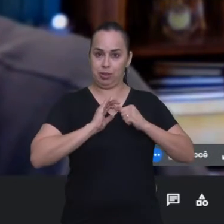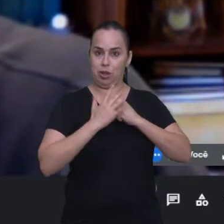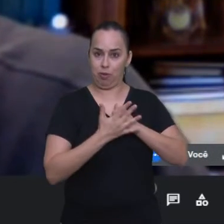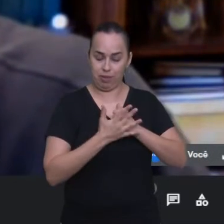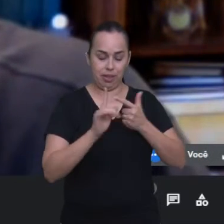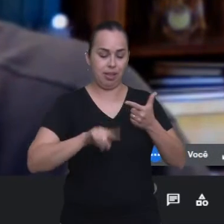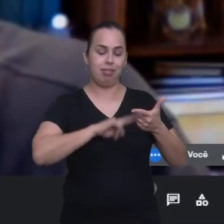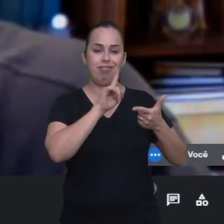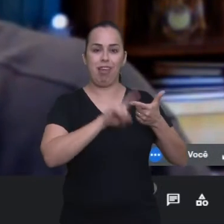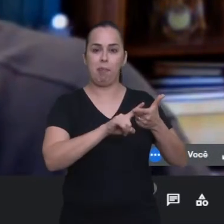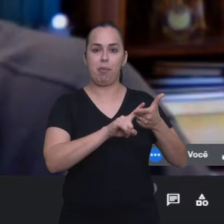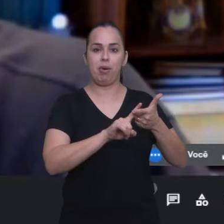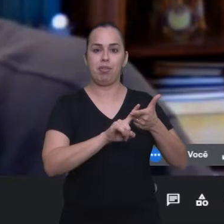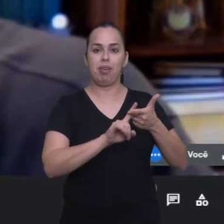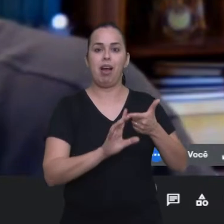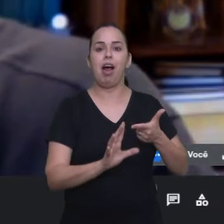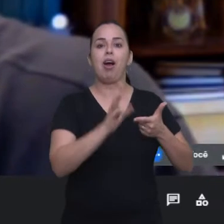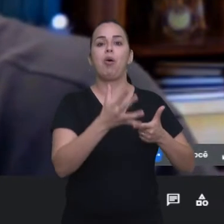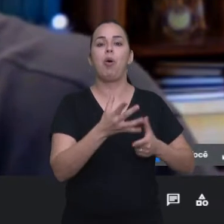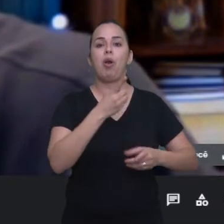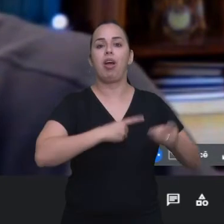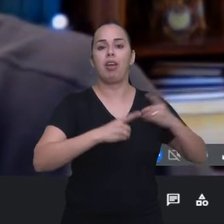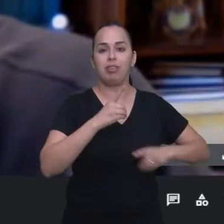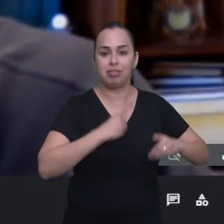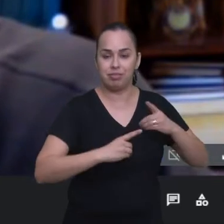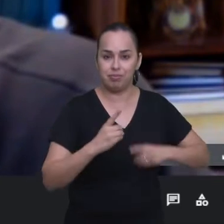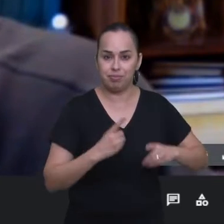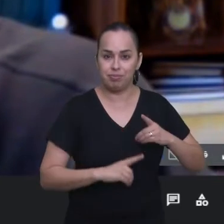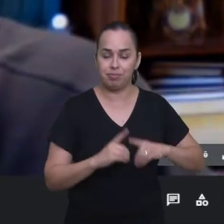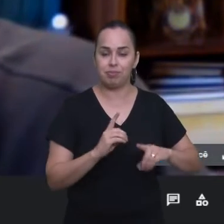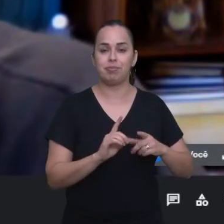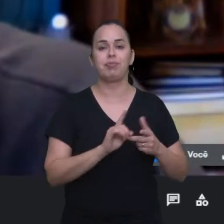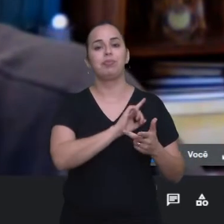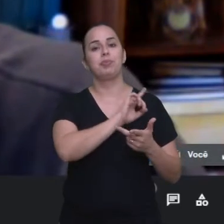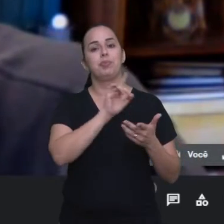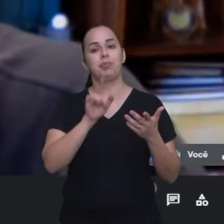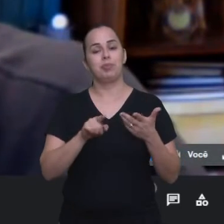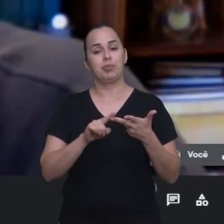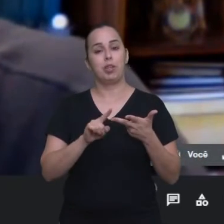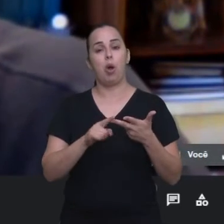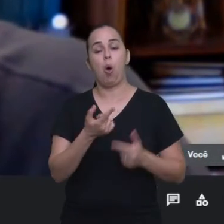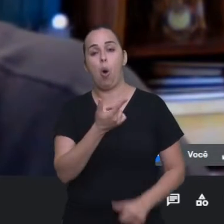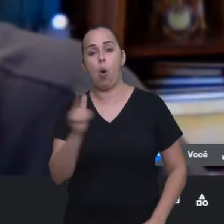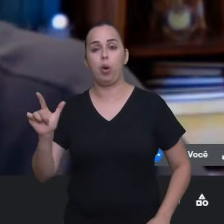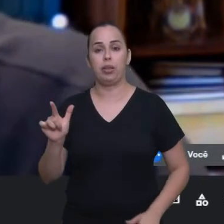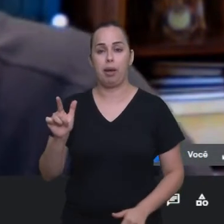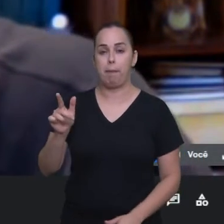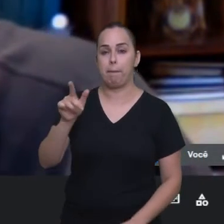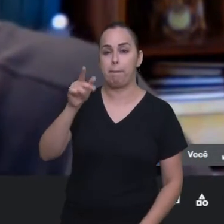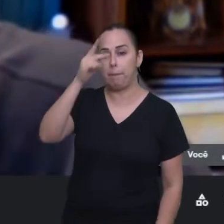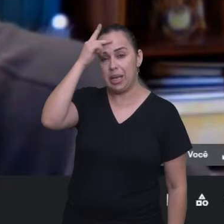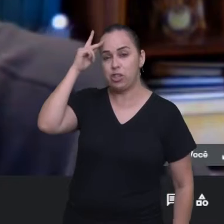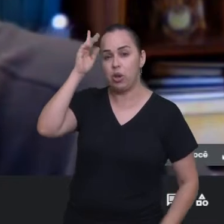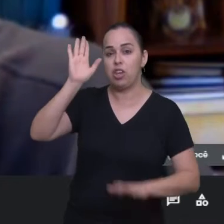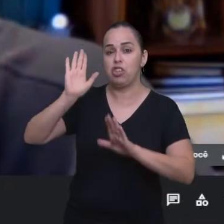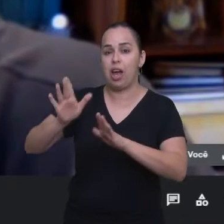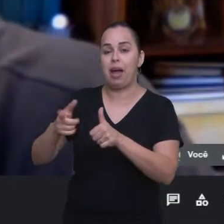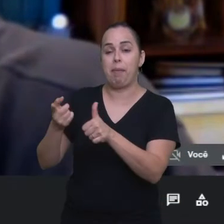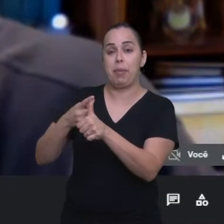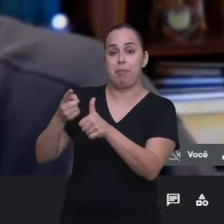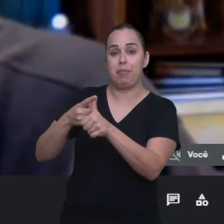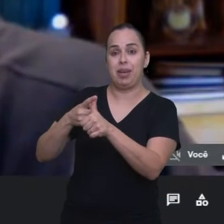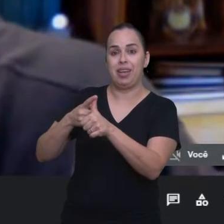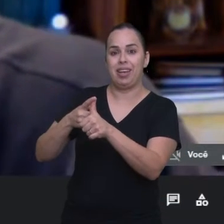manifestação nova pertencente a essa síndrome pós-Covid. Muitos indivíduos já tinham antecedentes e